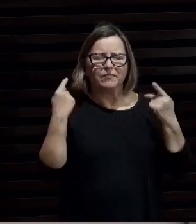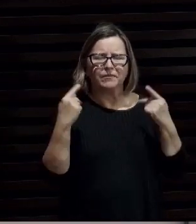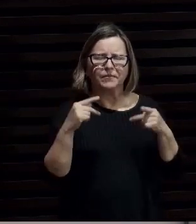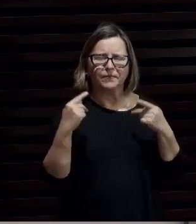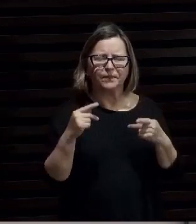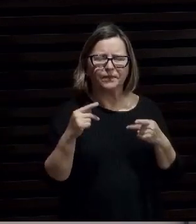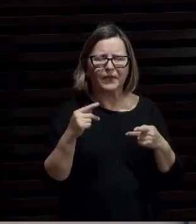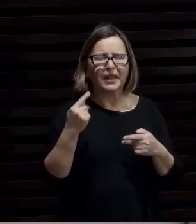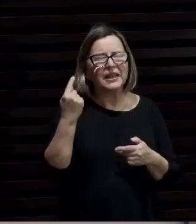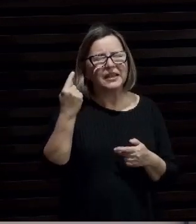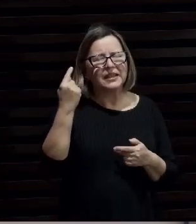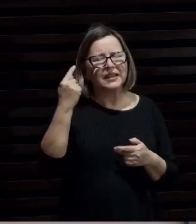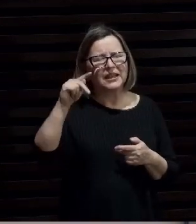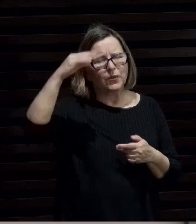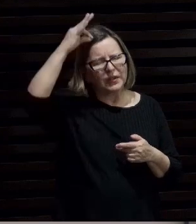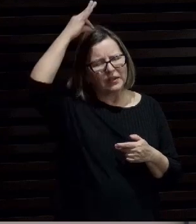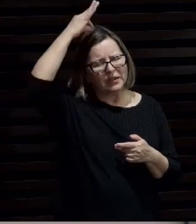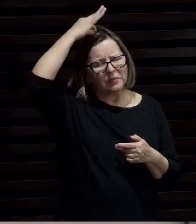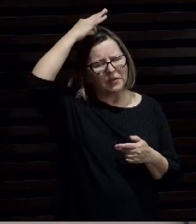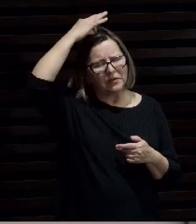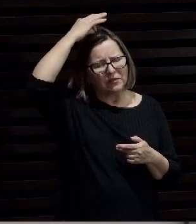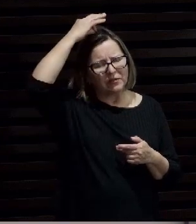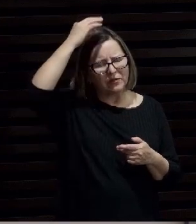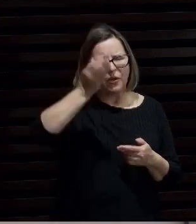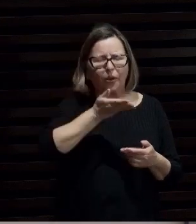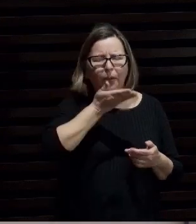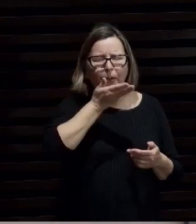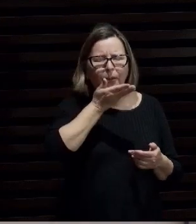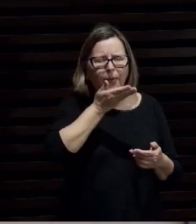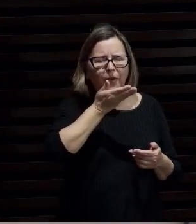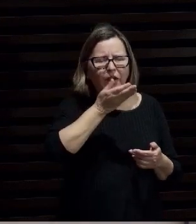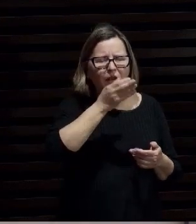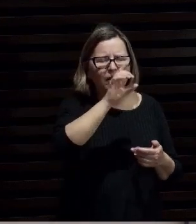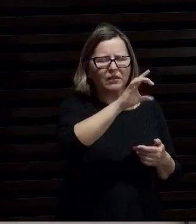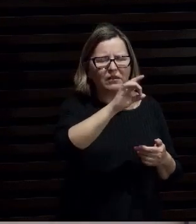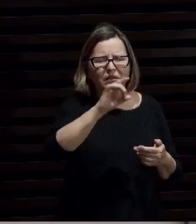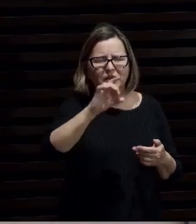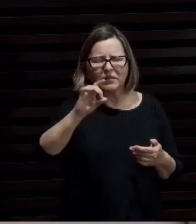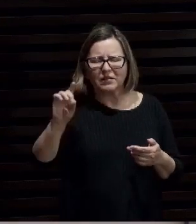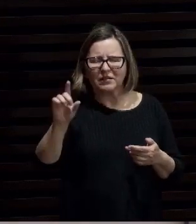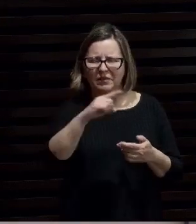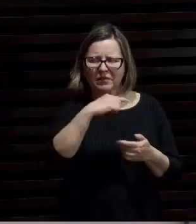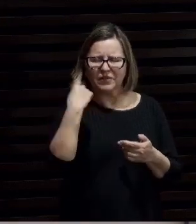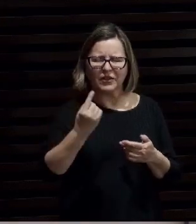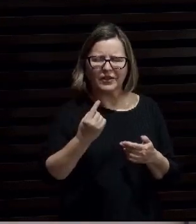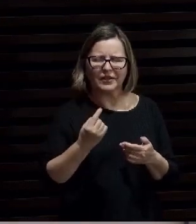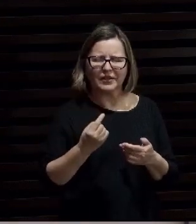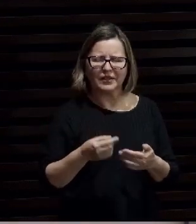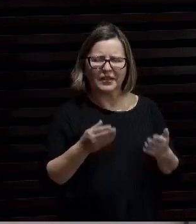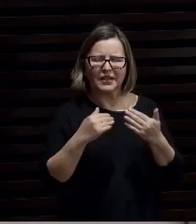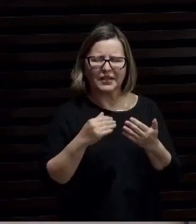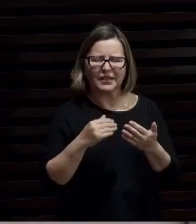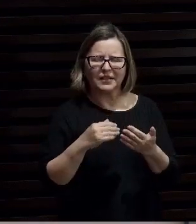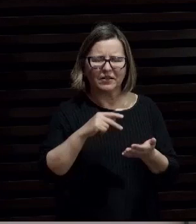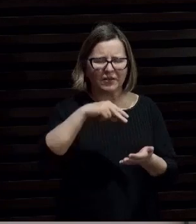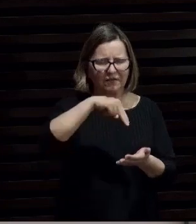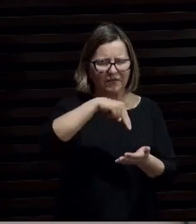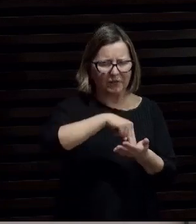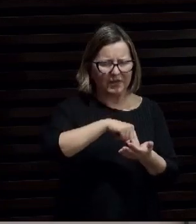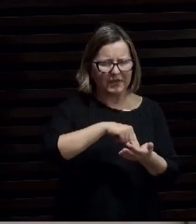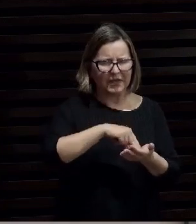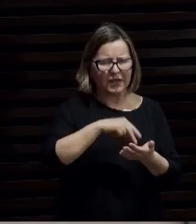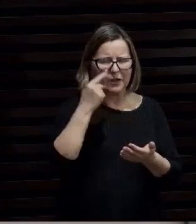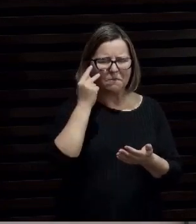teu Espírito sopre sobre cada um de nós, trazendo confirmação naqueles que já nasceram de novo